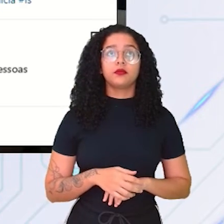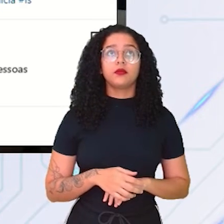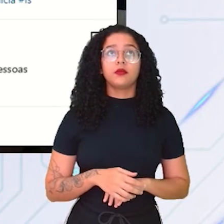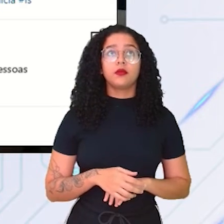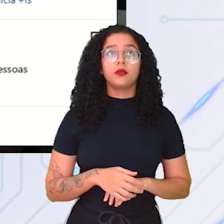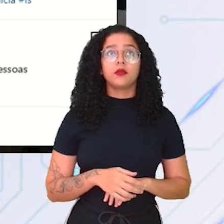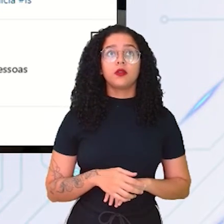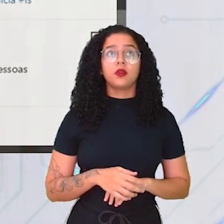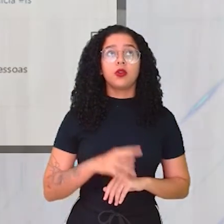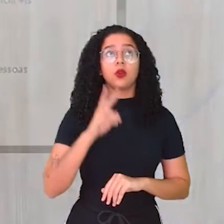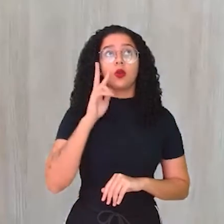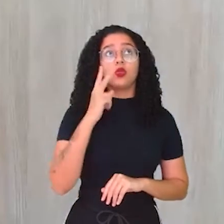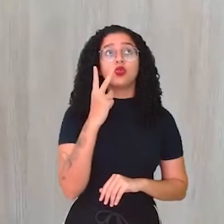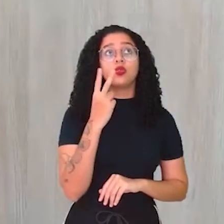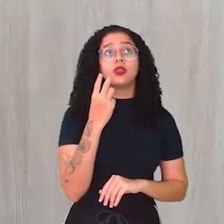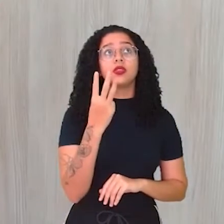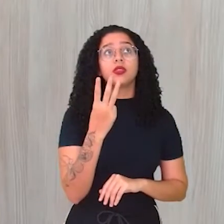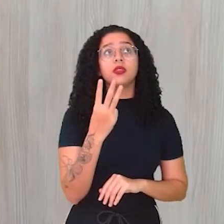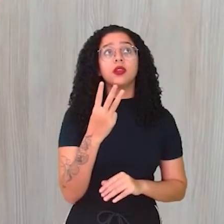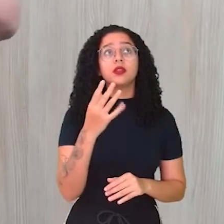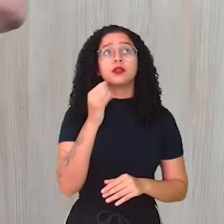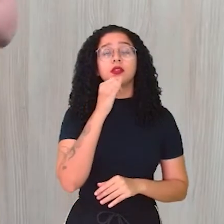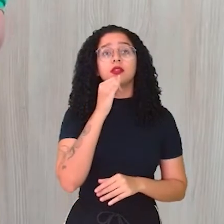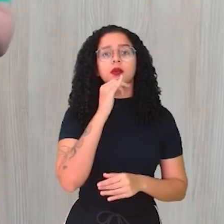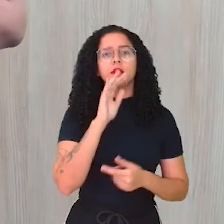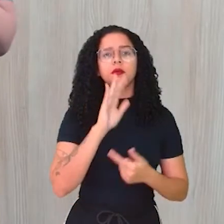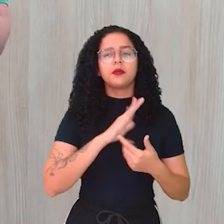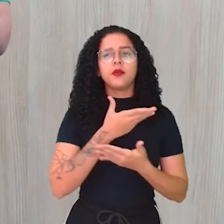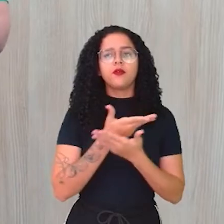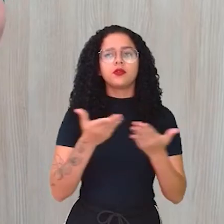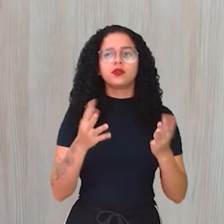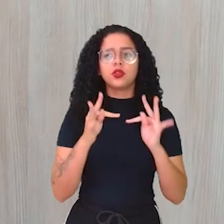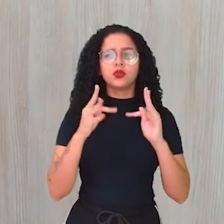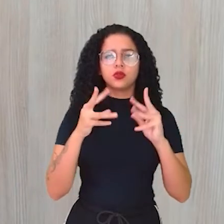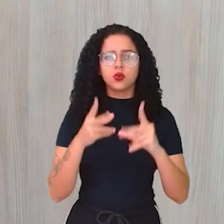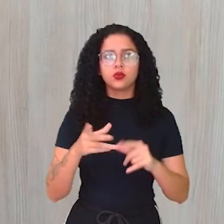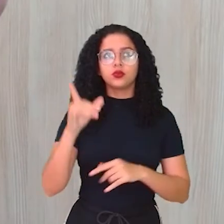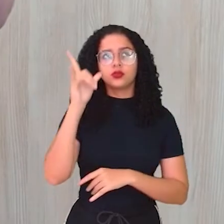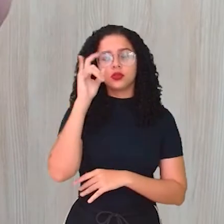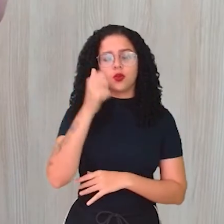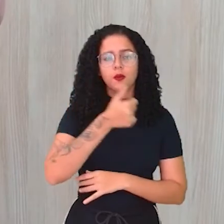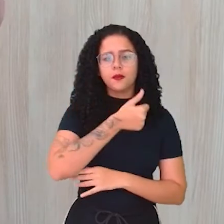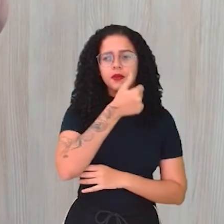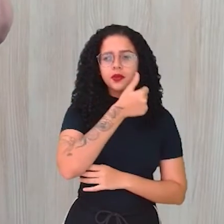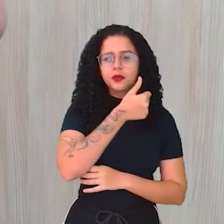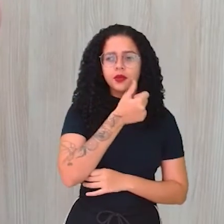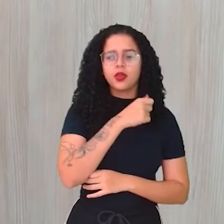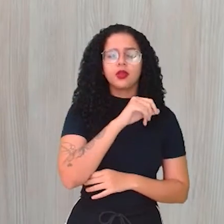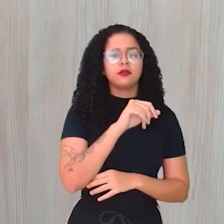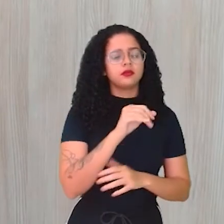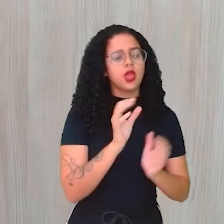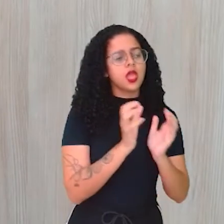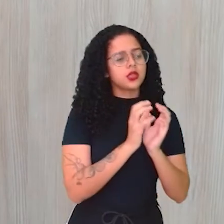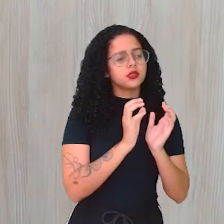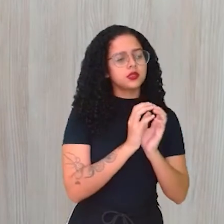A gente trouxe 3 exemplos para vocês, todos no Instagram, tá certo? O primeiro, a gente tem no Recife Ordinário um